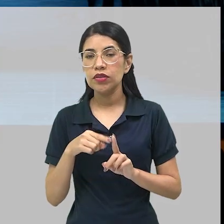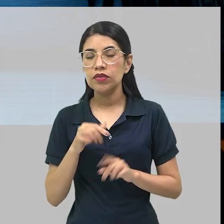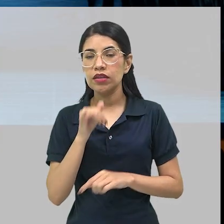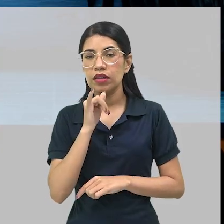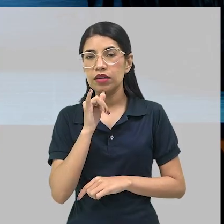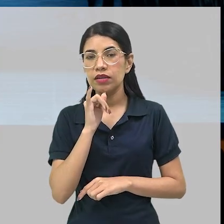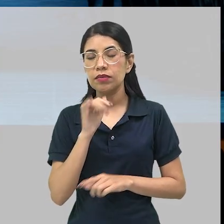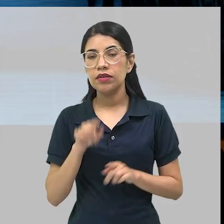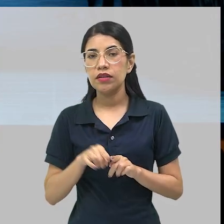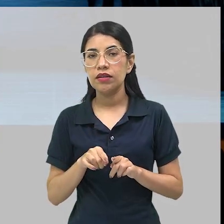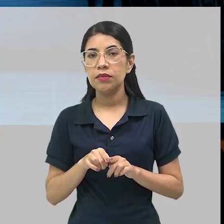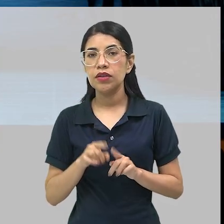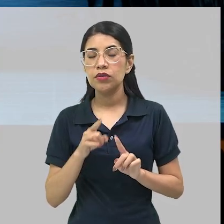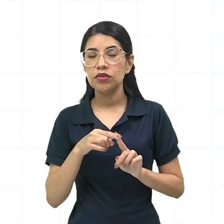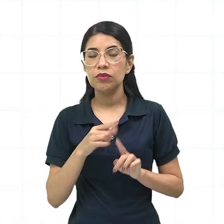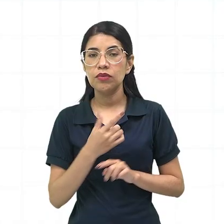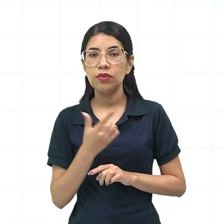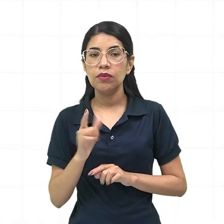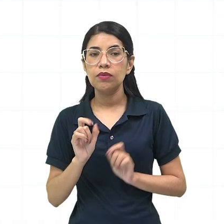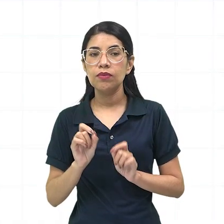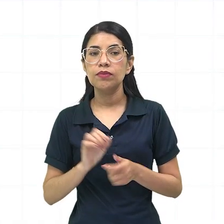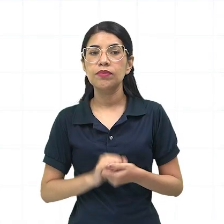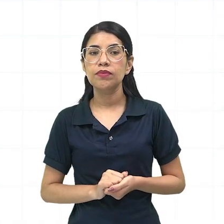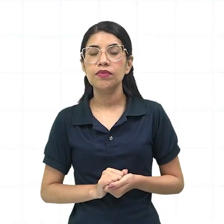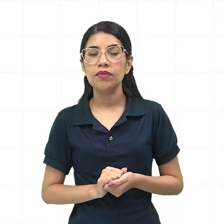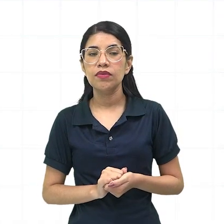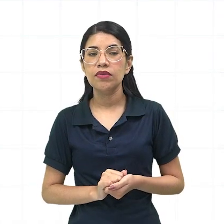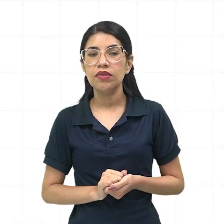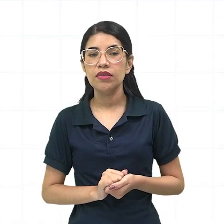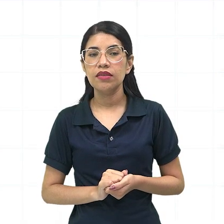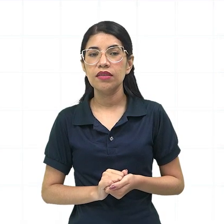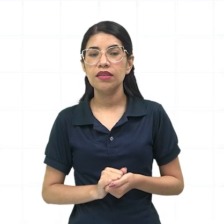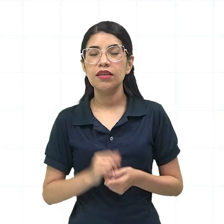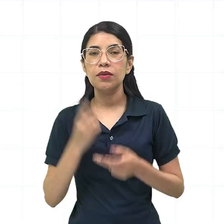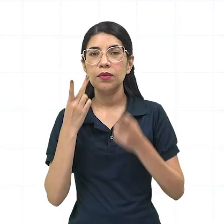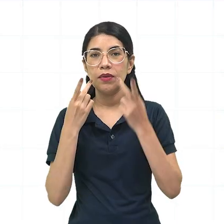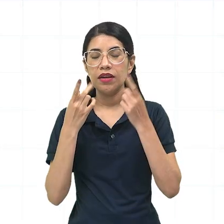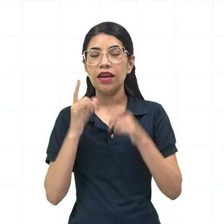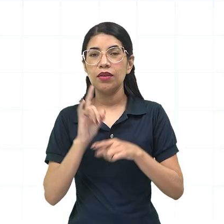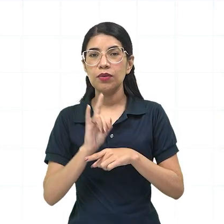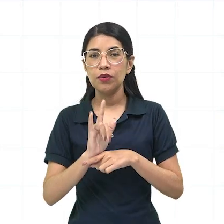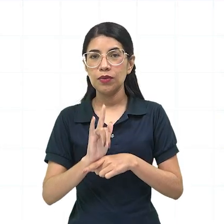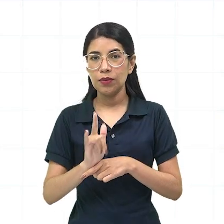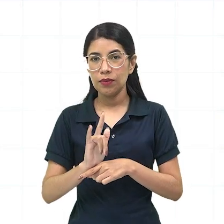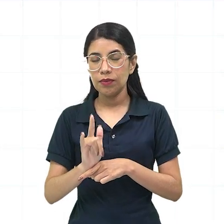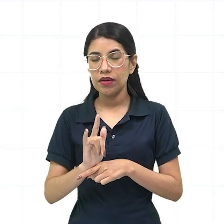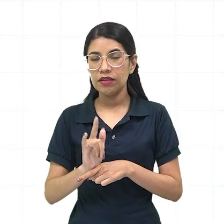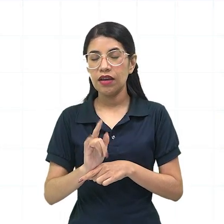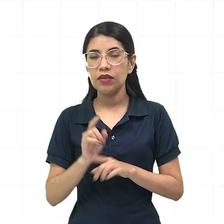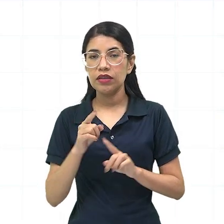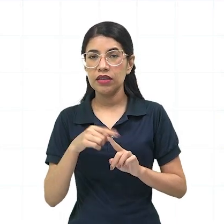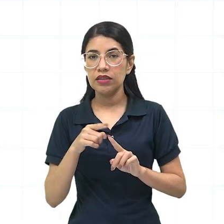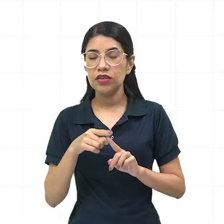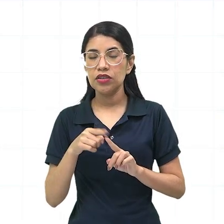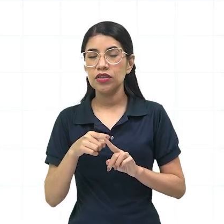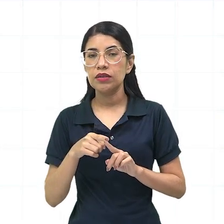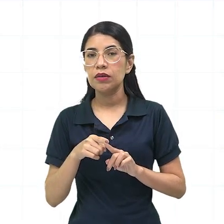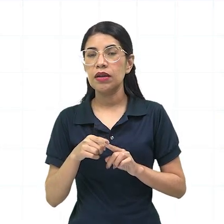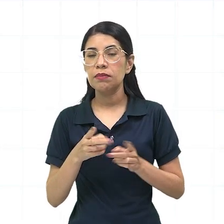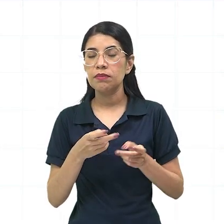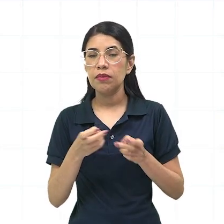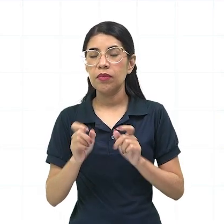perceber um outro tipo de teatro, o teatro documentário. E nesse tipo de peça, a gente já vai perceber